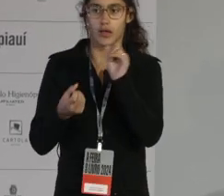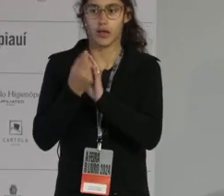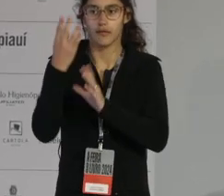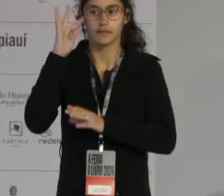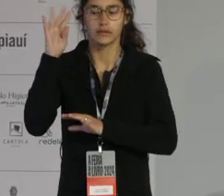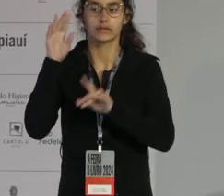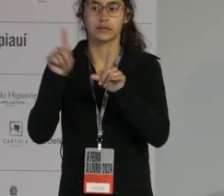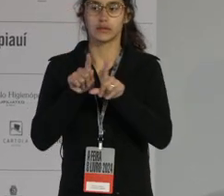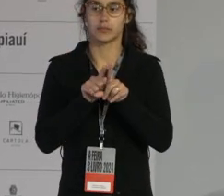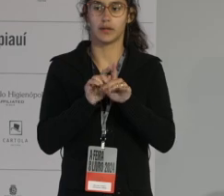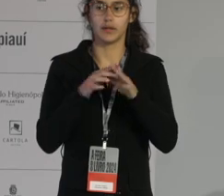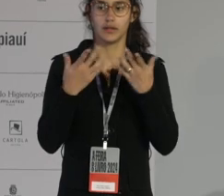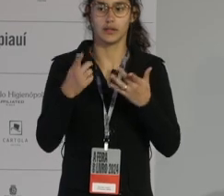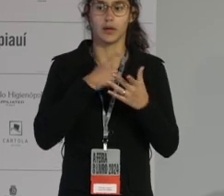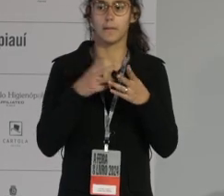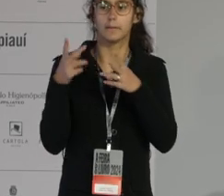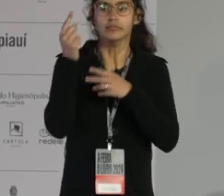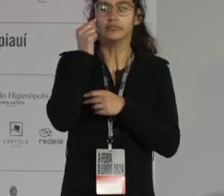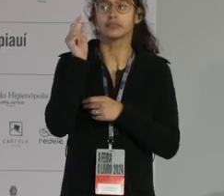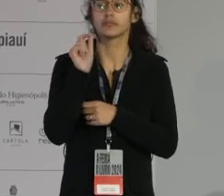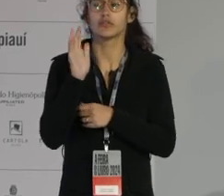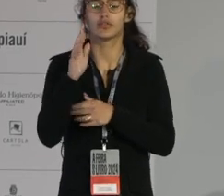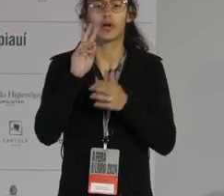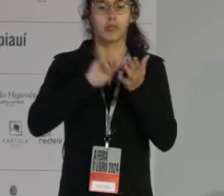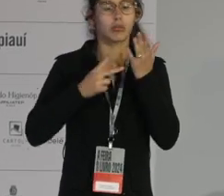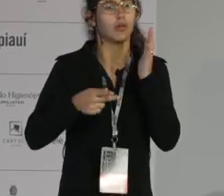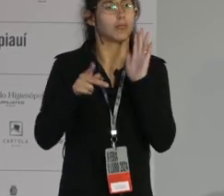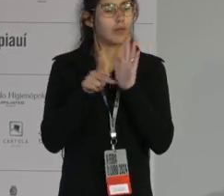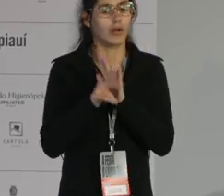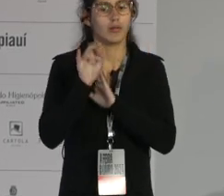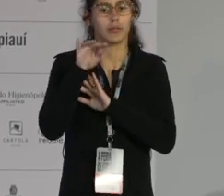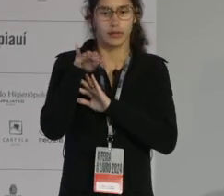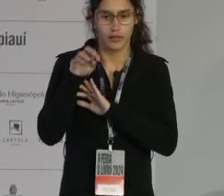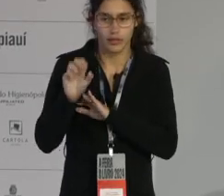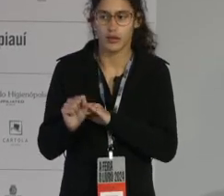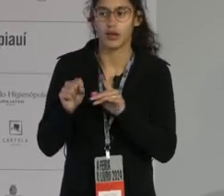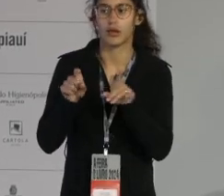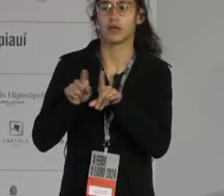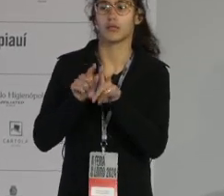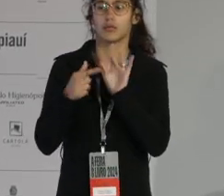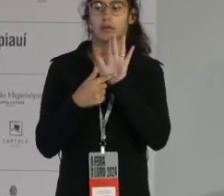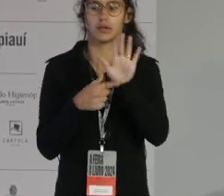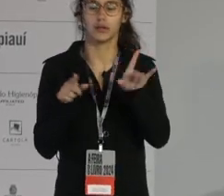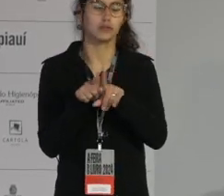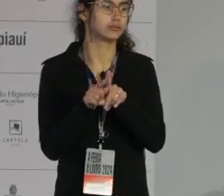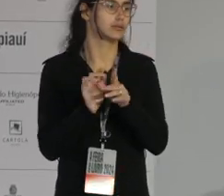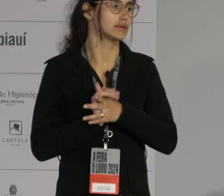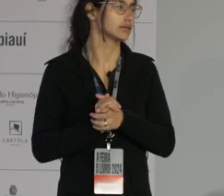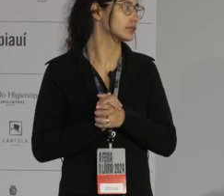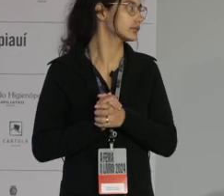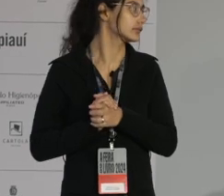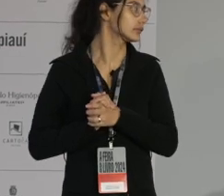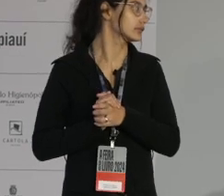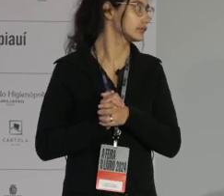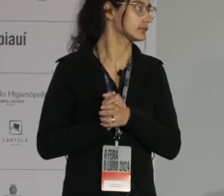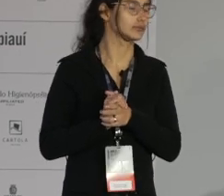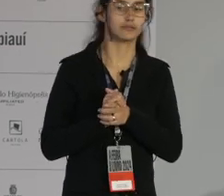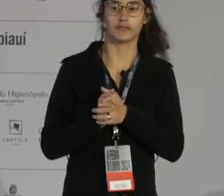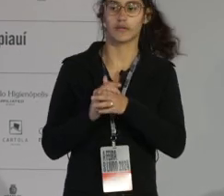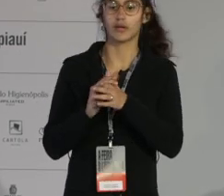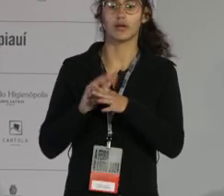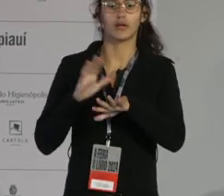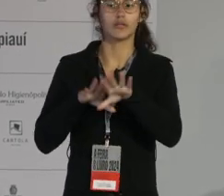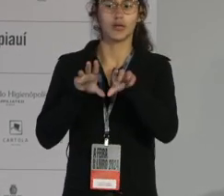né? Então, eu pensei que... Eu já traduzia para a Inê, assim, esqueci de me apresentar, obviamente, eu sou formado em